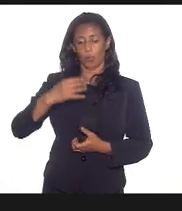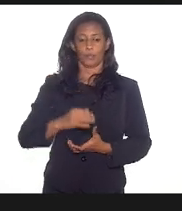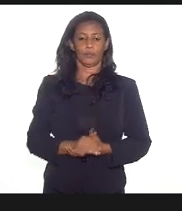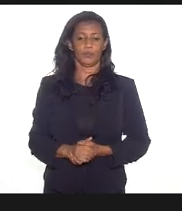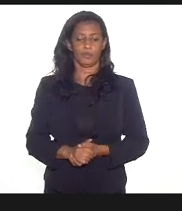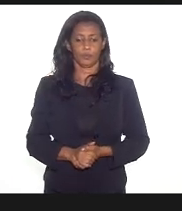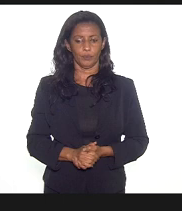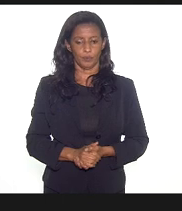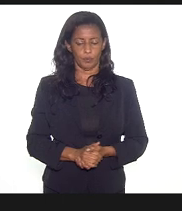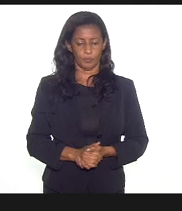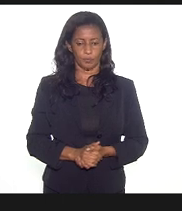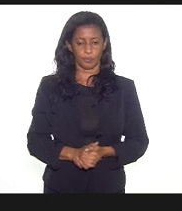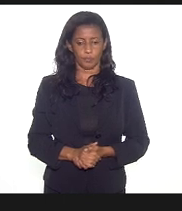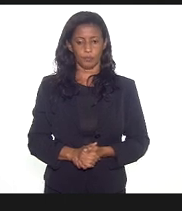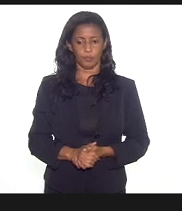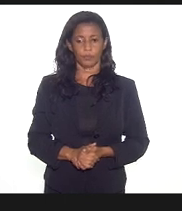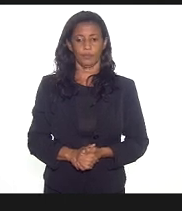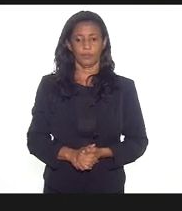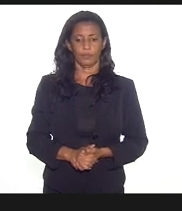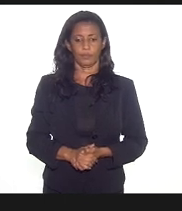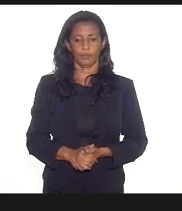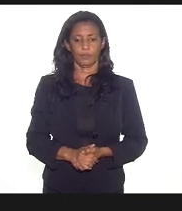4º.